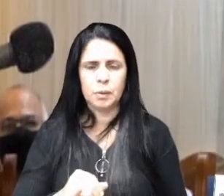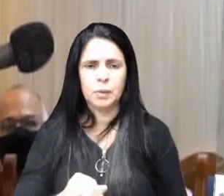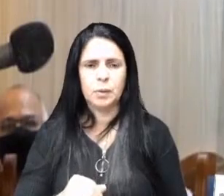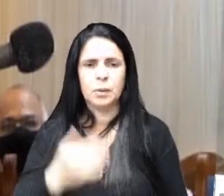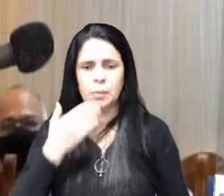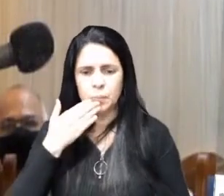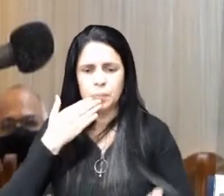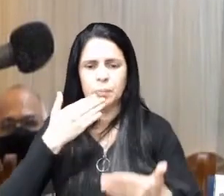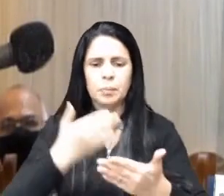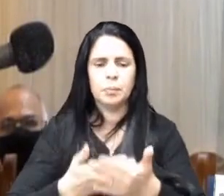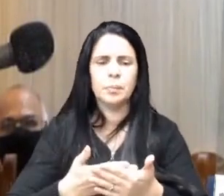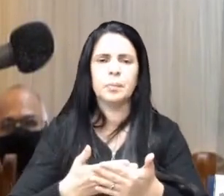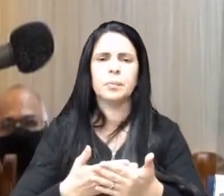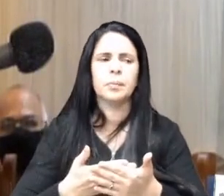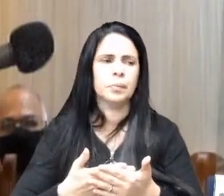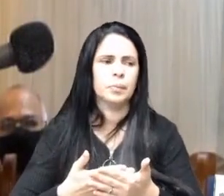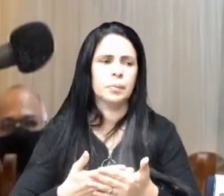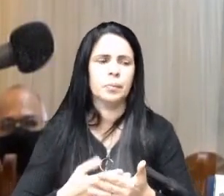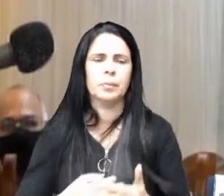todas as coisas.